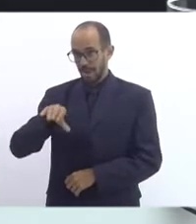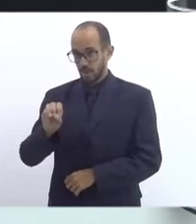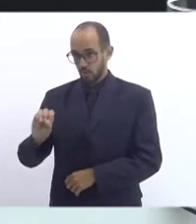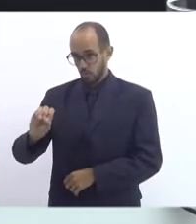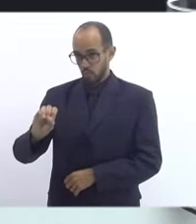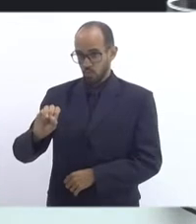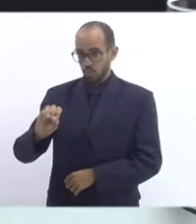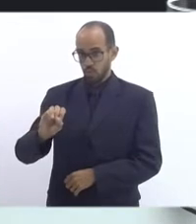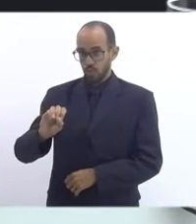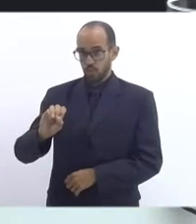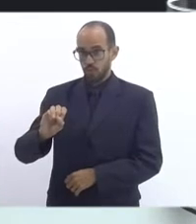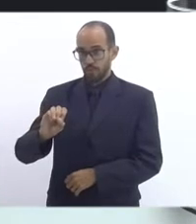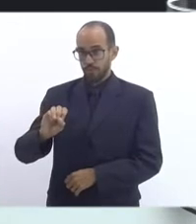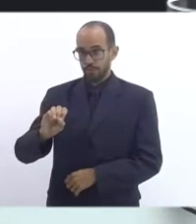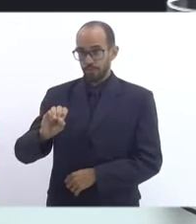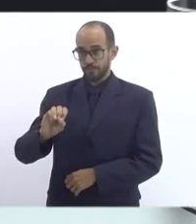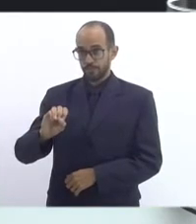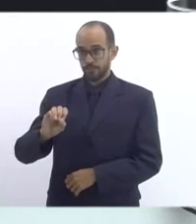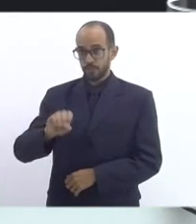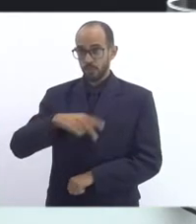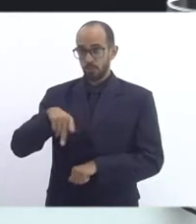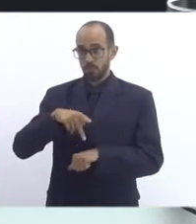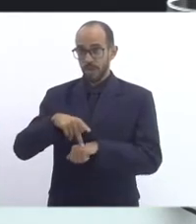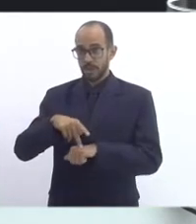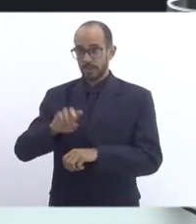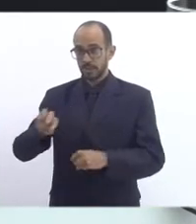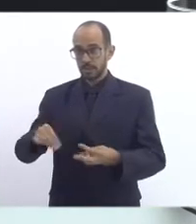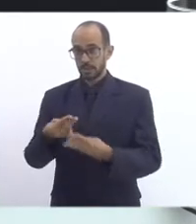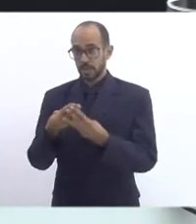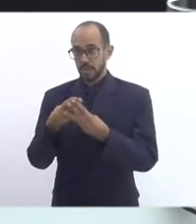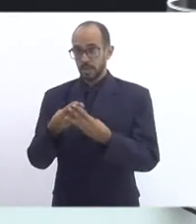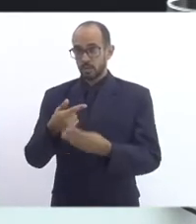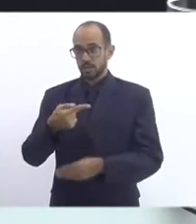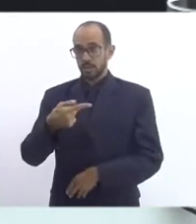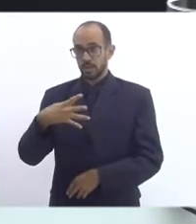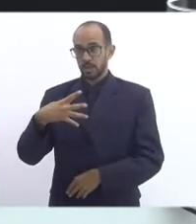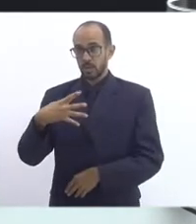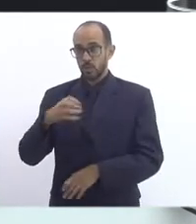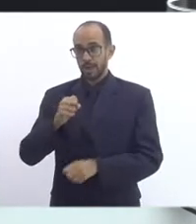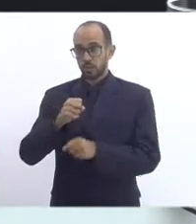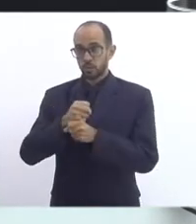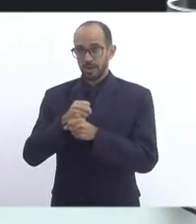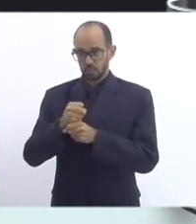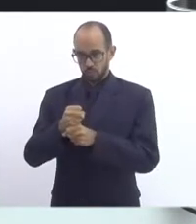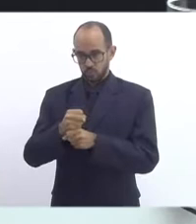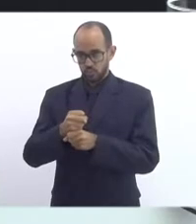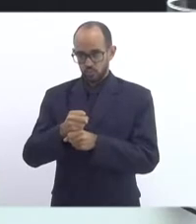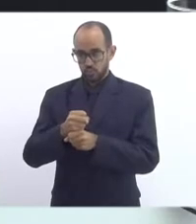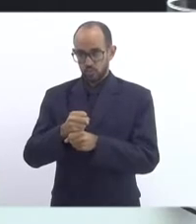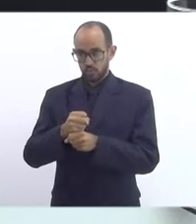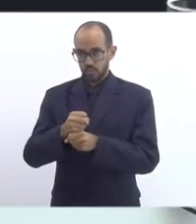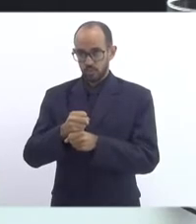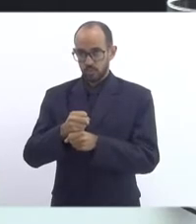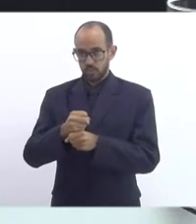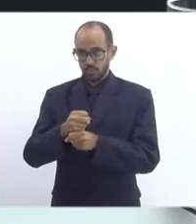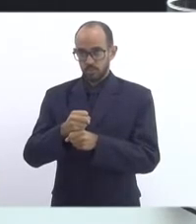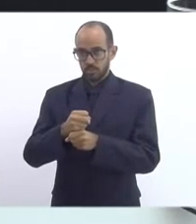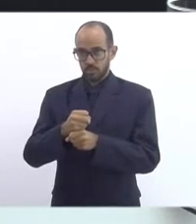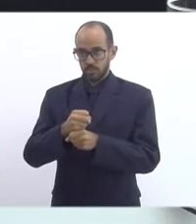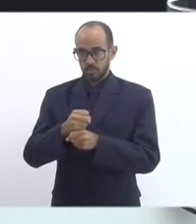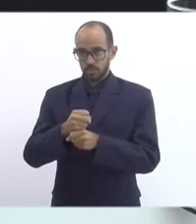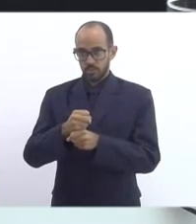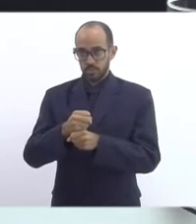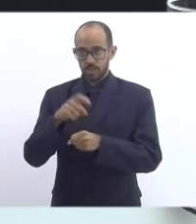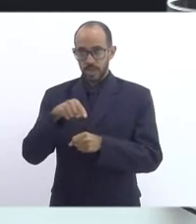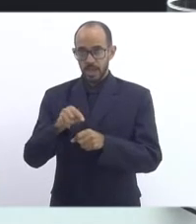o Estado de Israel completa 74 anos, data que Ben-Gurion assinou a